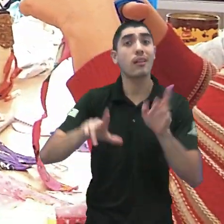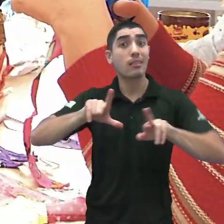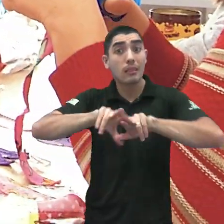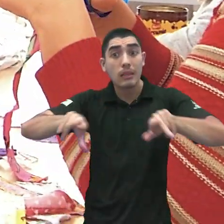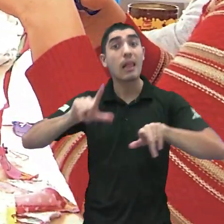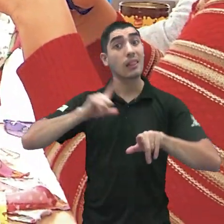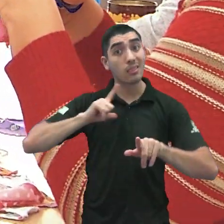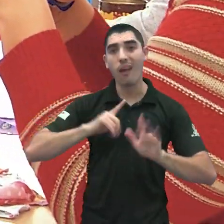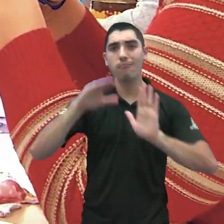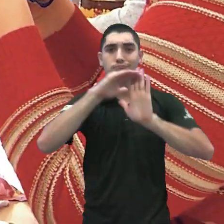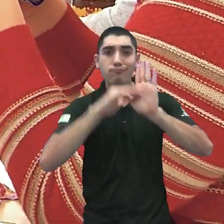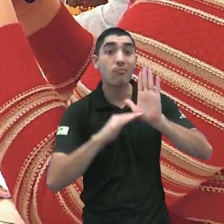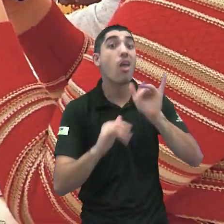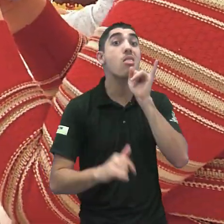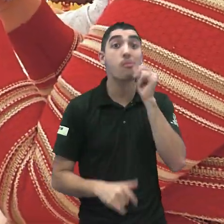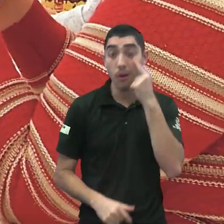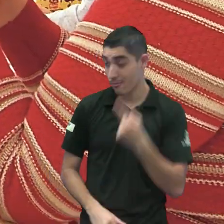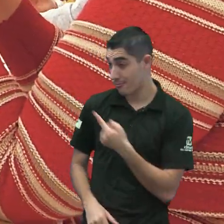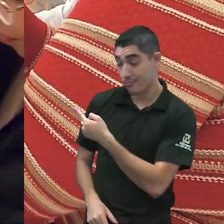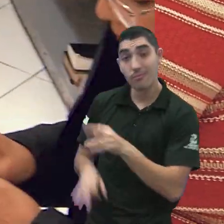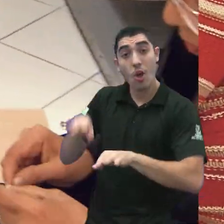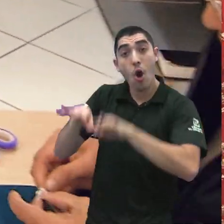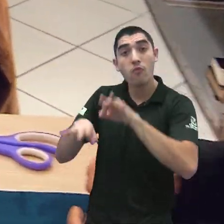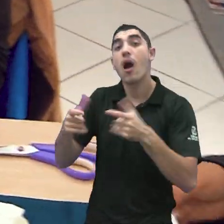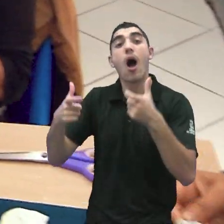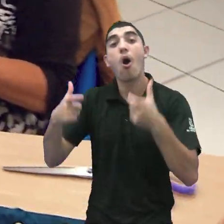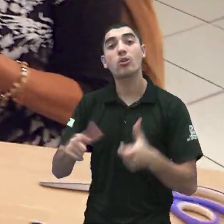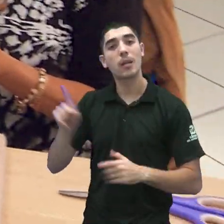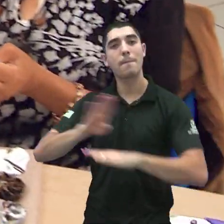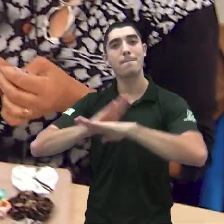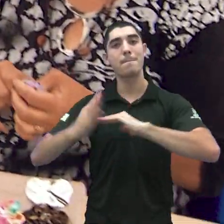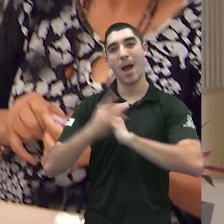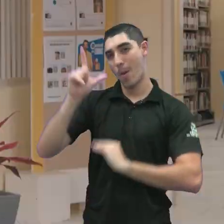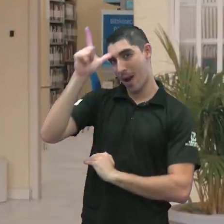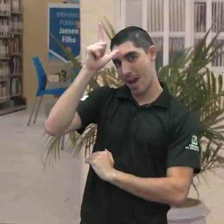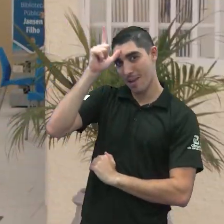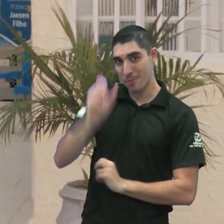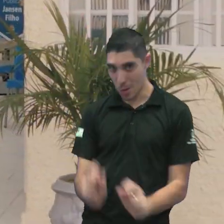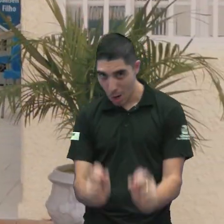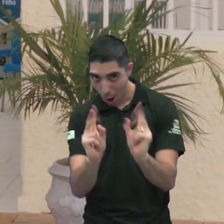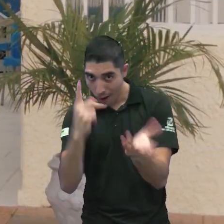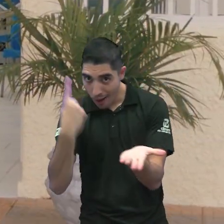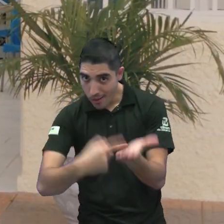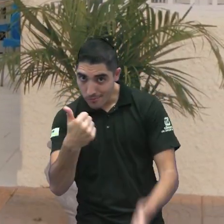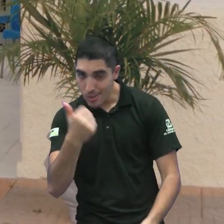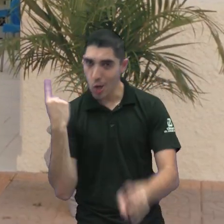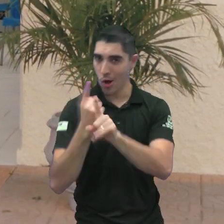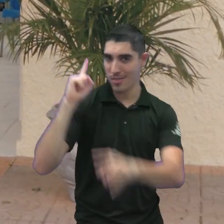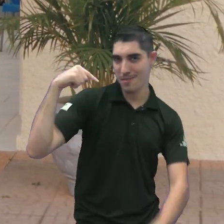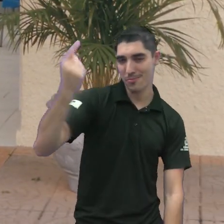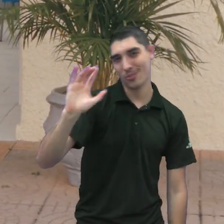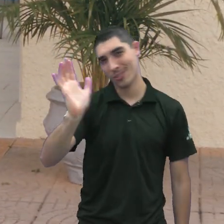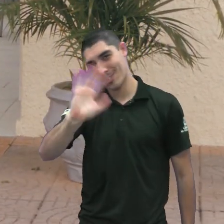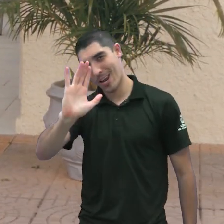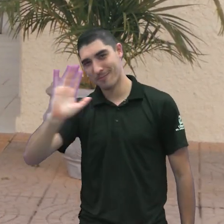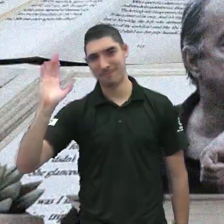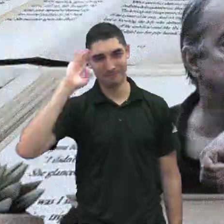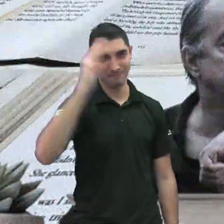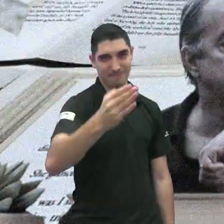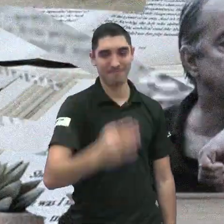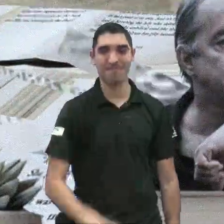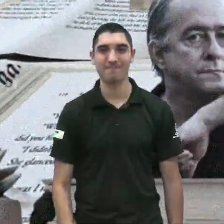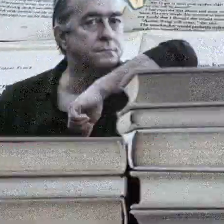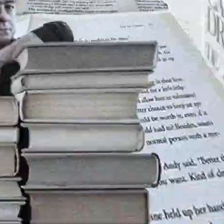atividades super bacanas, como essa na unidade Jensen Filho no Campo dos Alemães. Beleza? Até a próxima. Tchau, tchau.